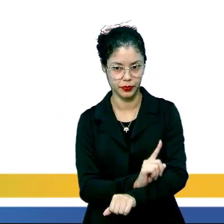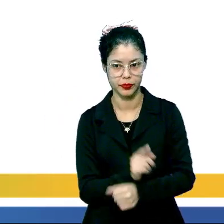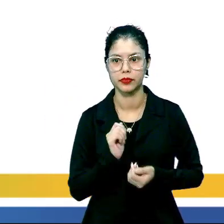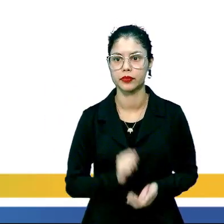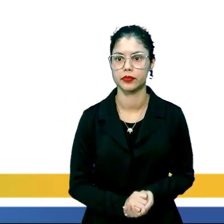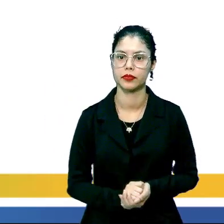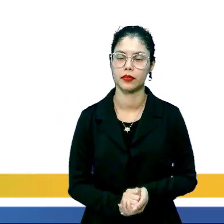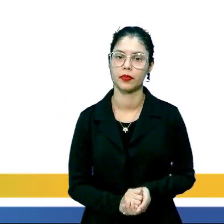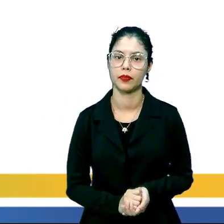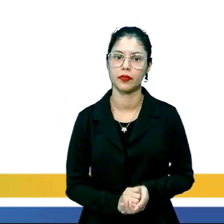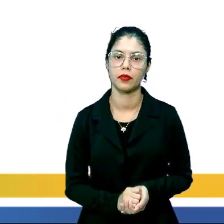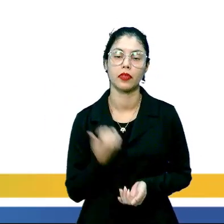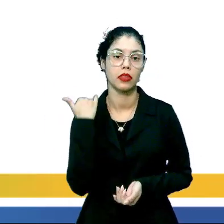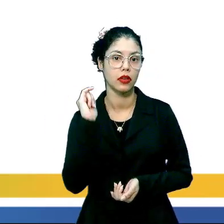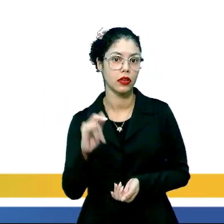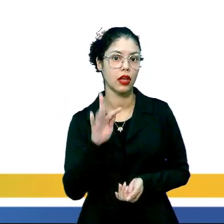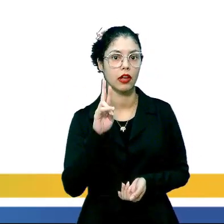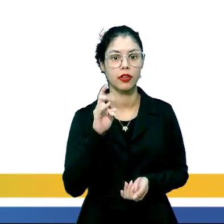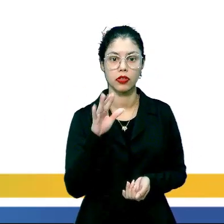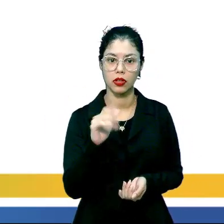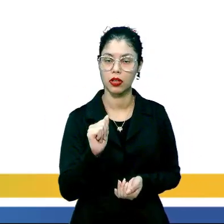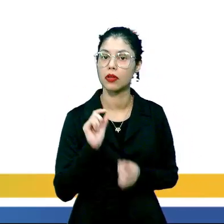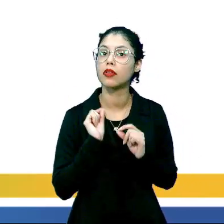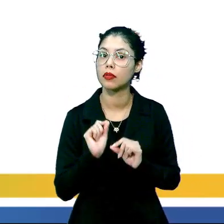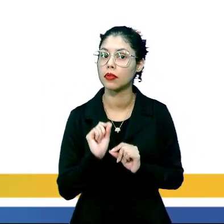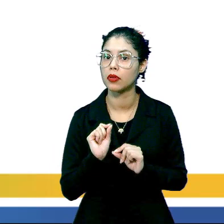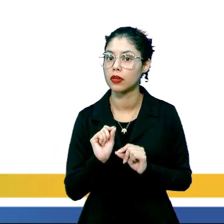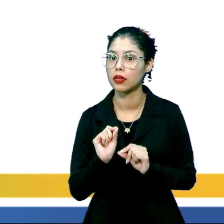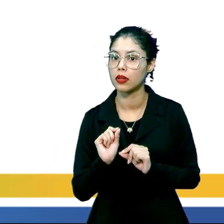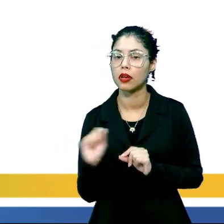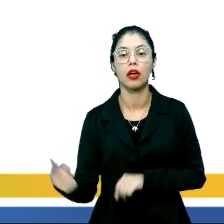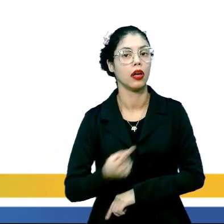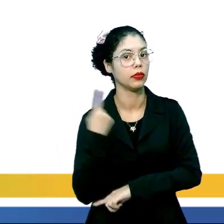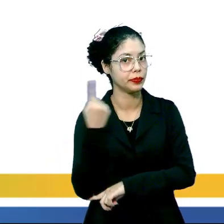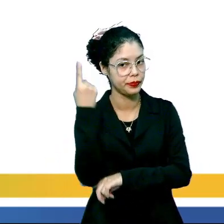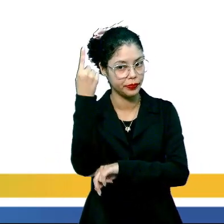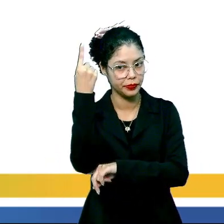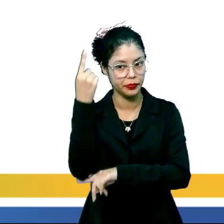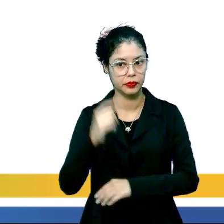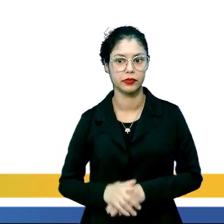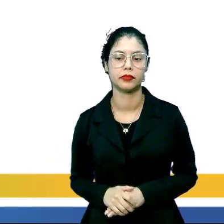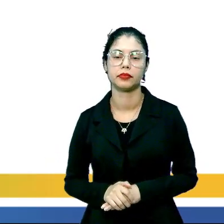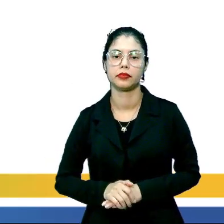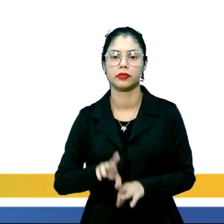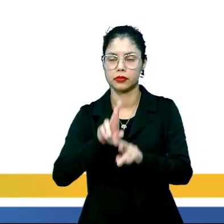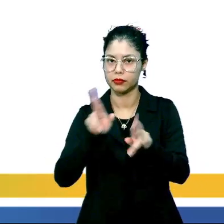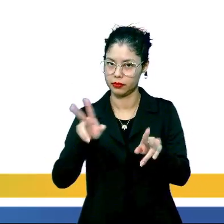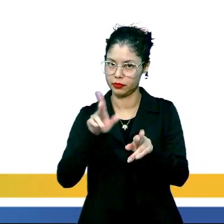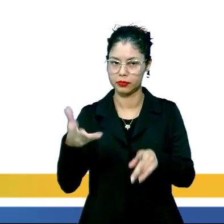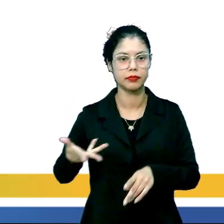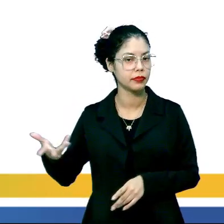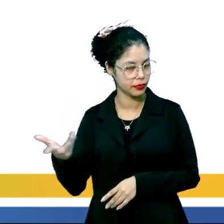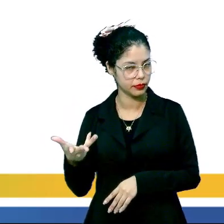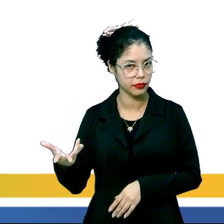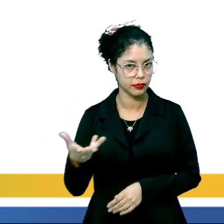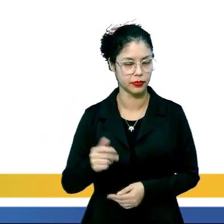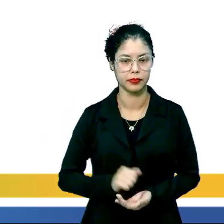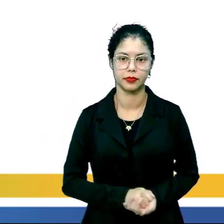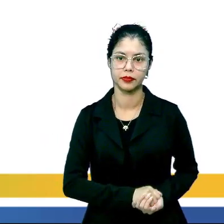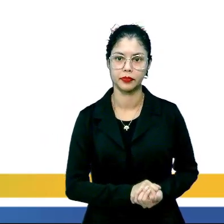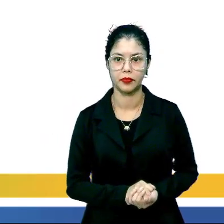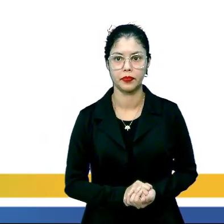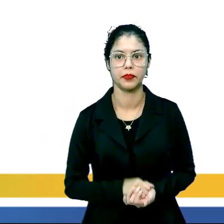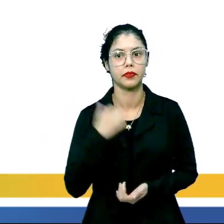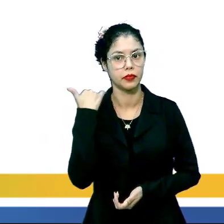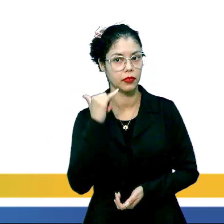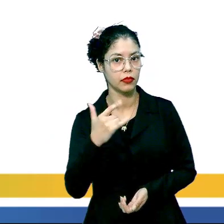velocidade. Energia potencial gravitacional vai depender da altura. Então essa é a diferença básica entre elas. Então